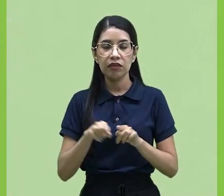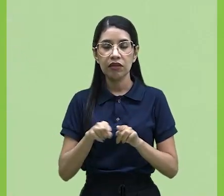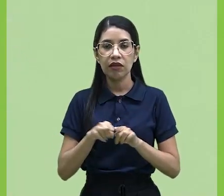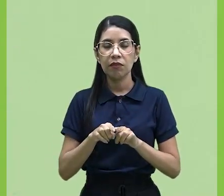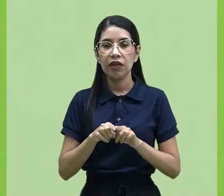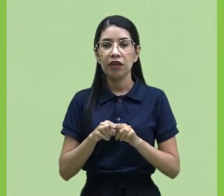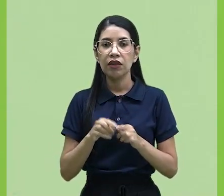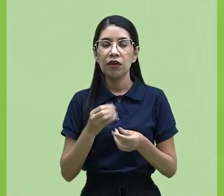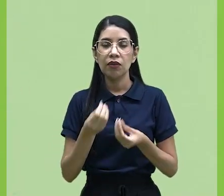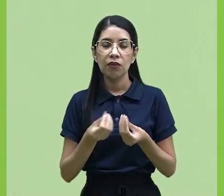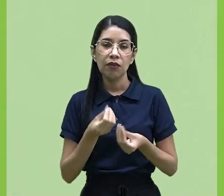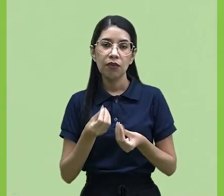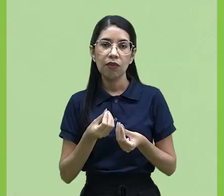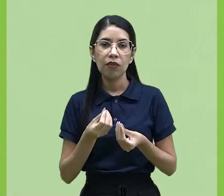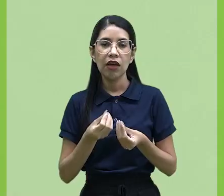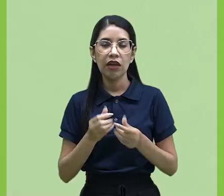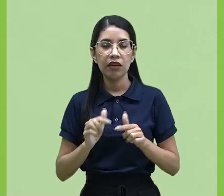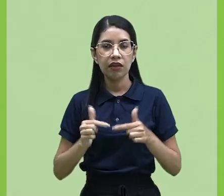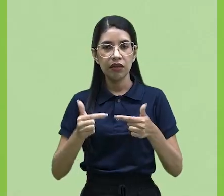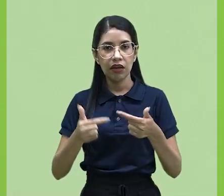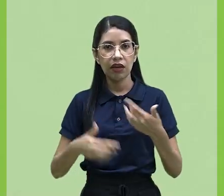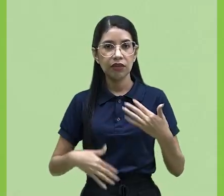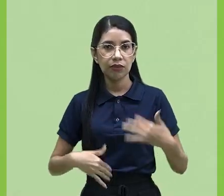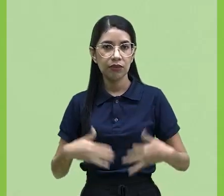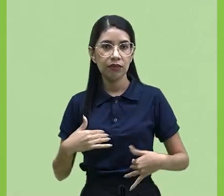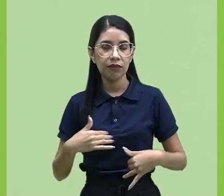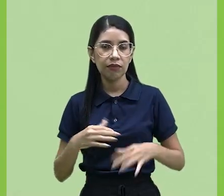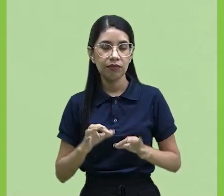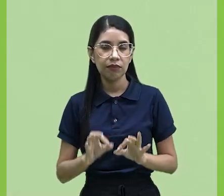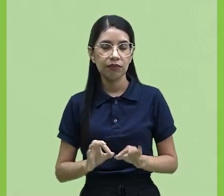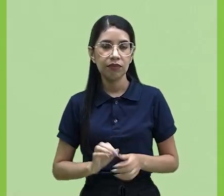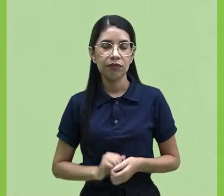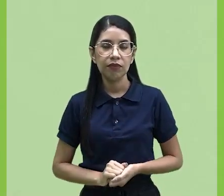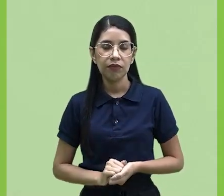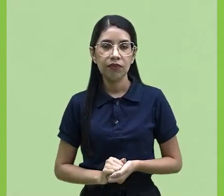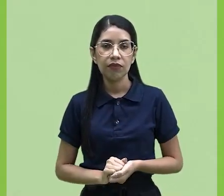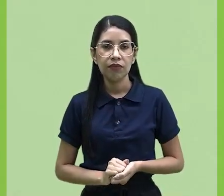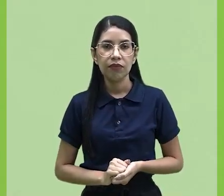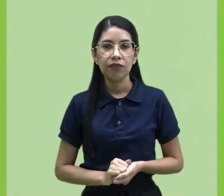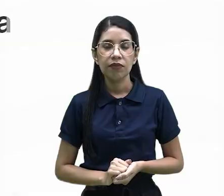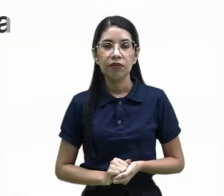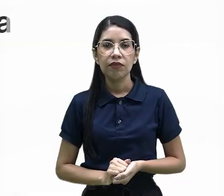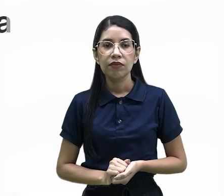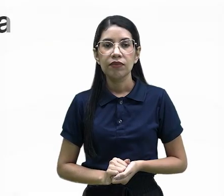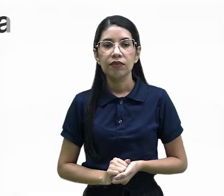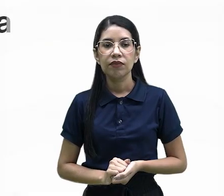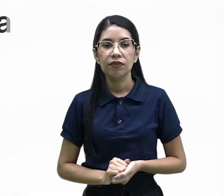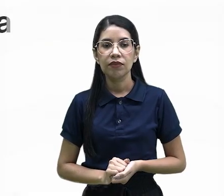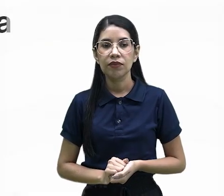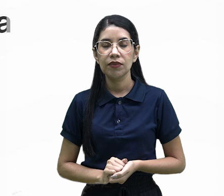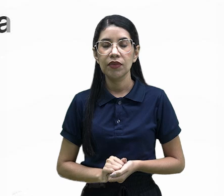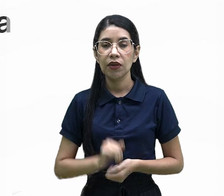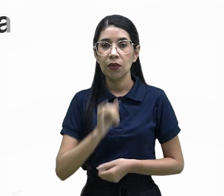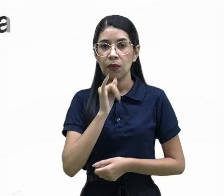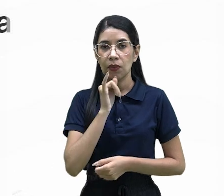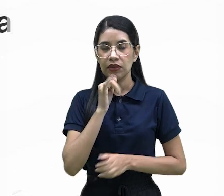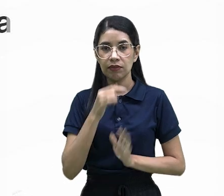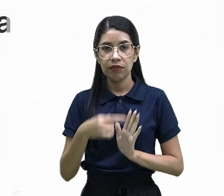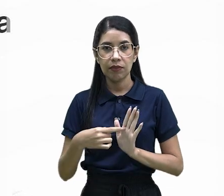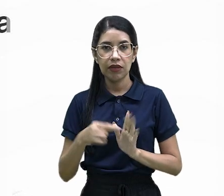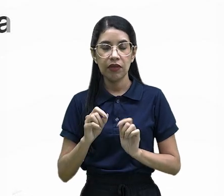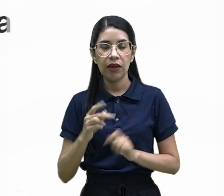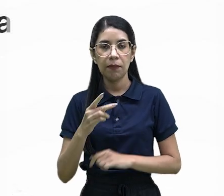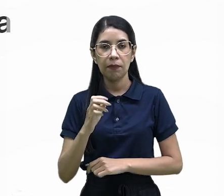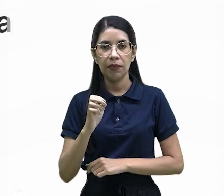no resultado, né, daquele fármaco no nosso organismo. Então, bora dar uma olhadinha aí no exemplo que eu trouxe para vocês, que é o